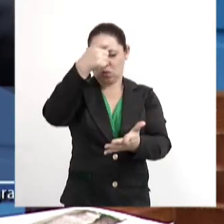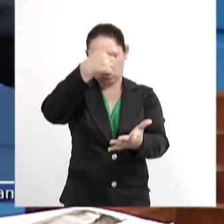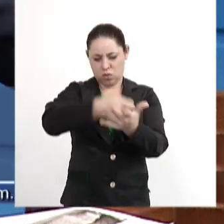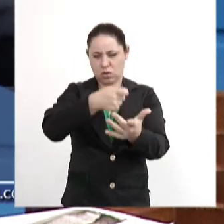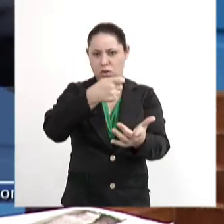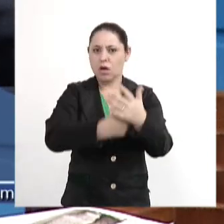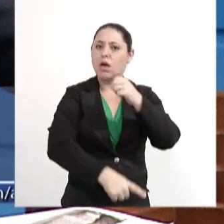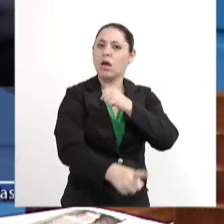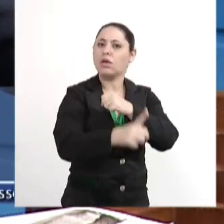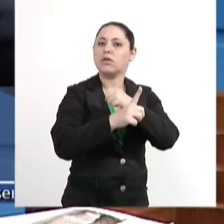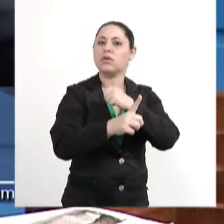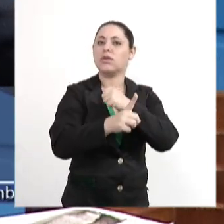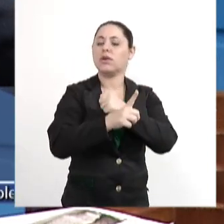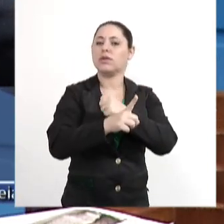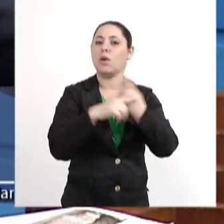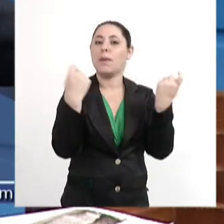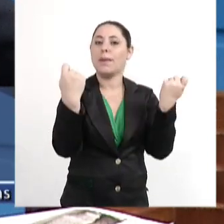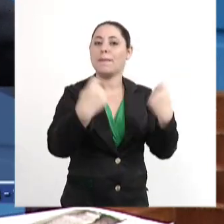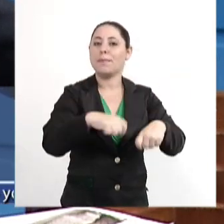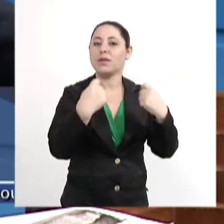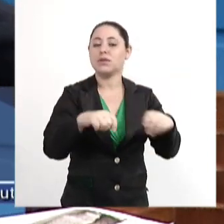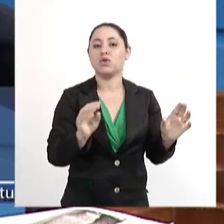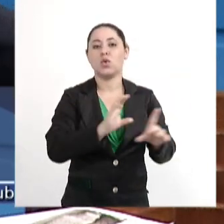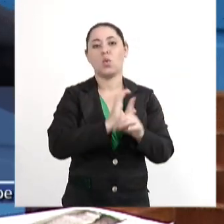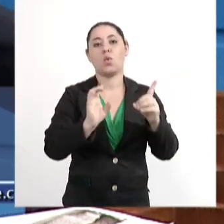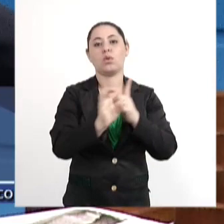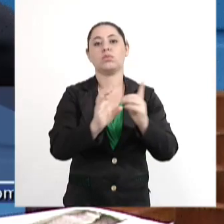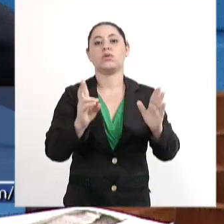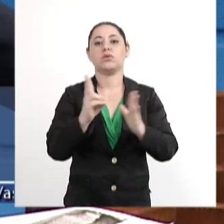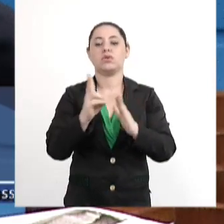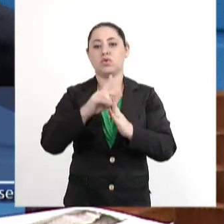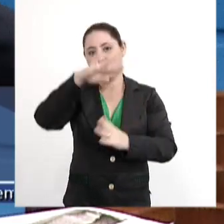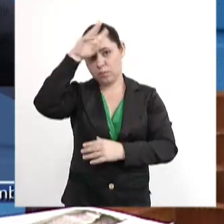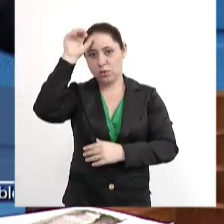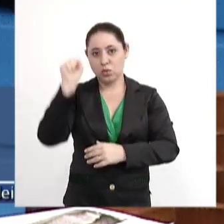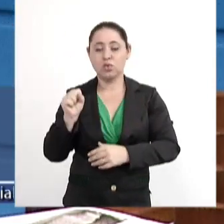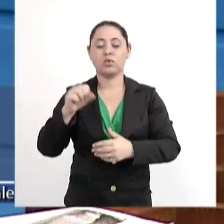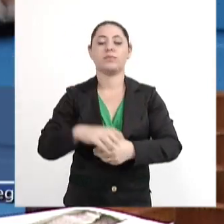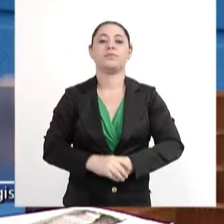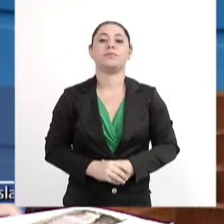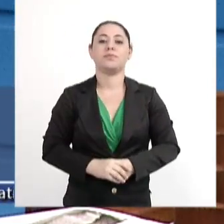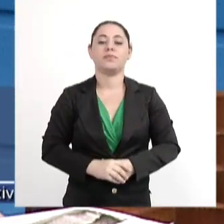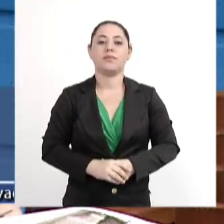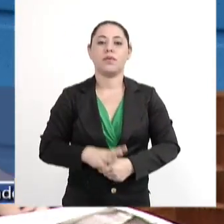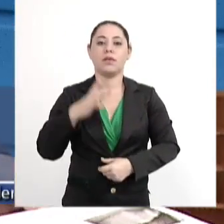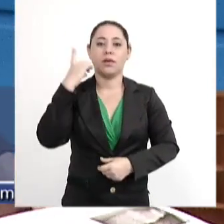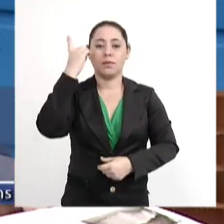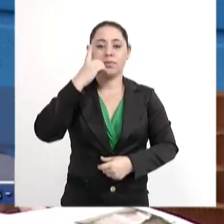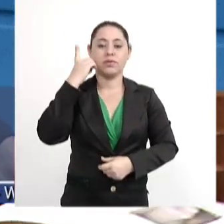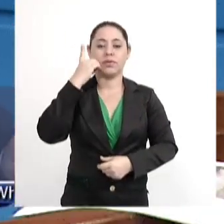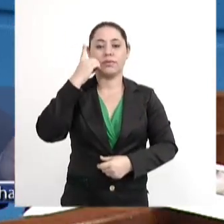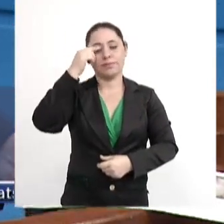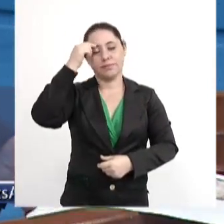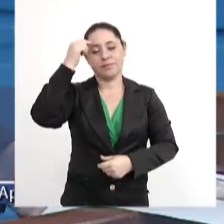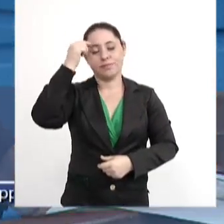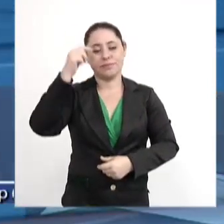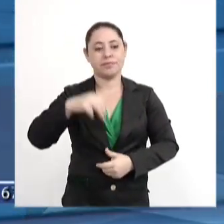de atender às necessidades das comunidades indígenas do Mato Grosso do Sul. Deputado Zé